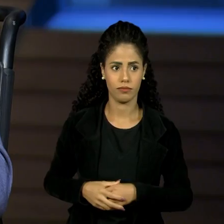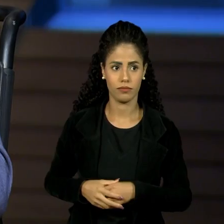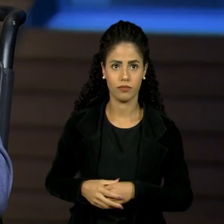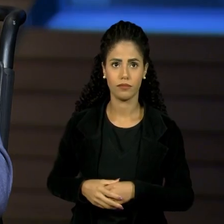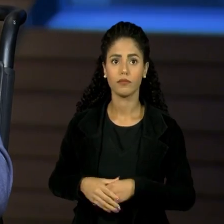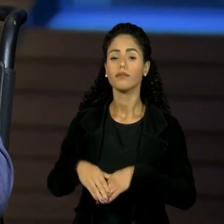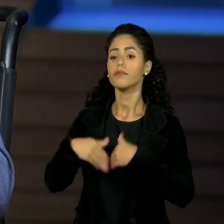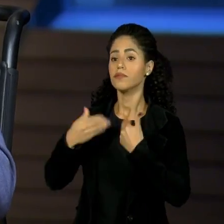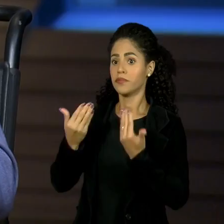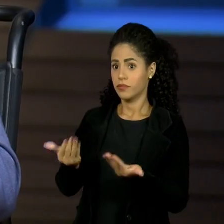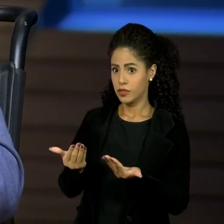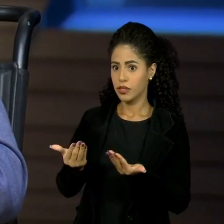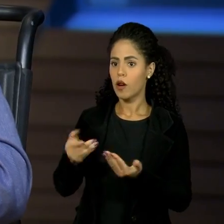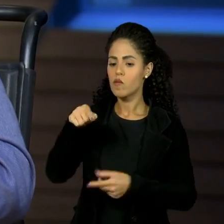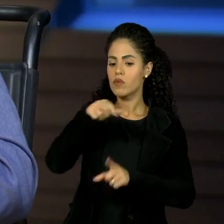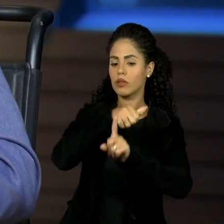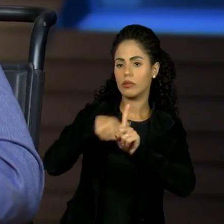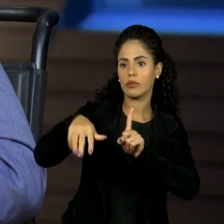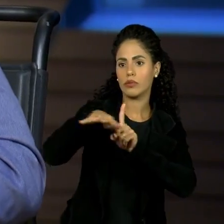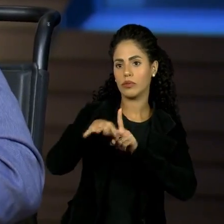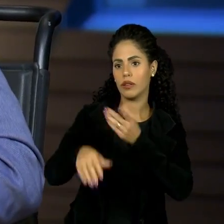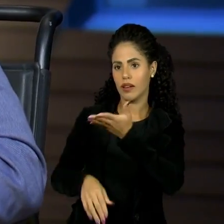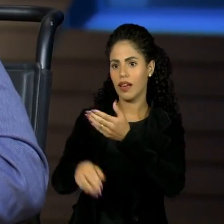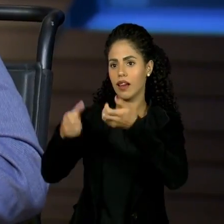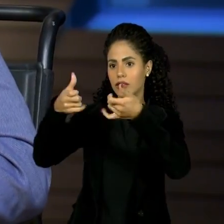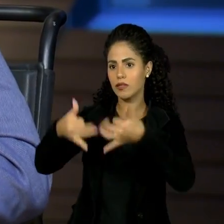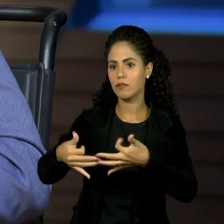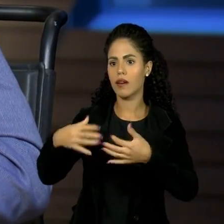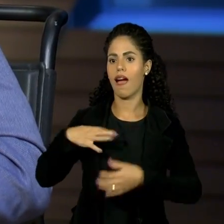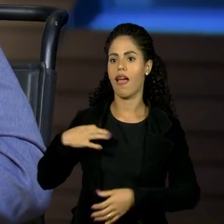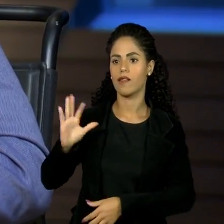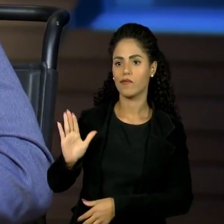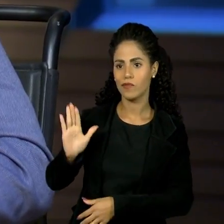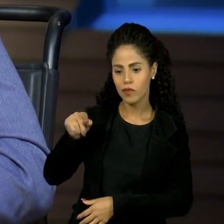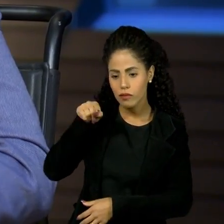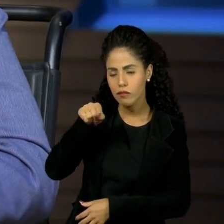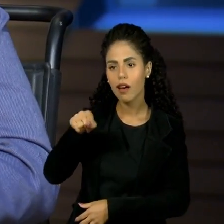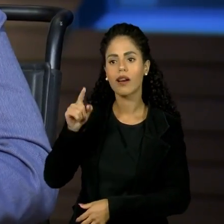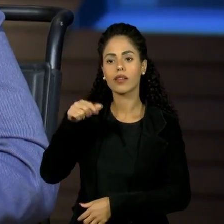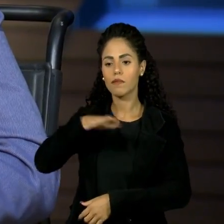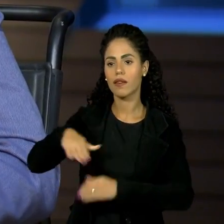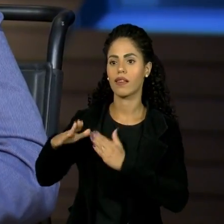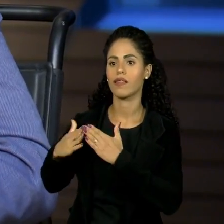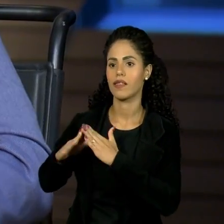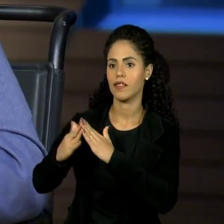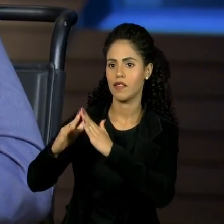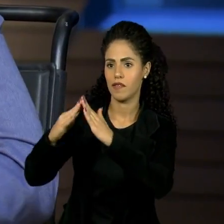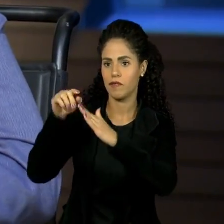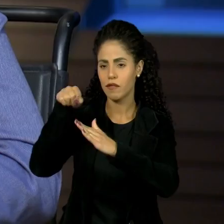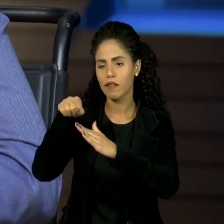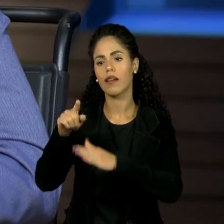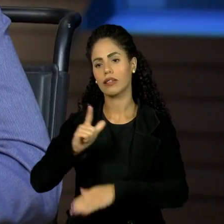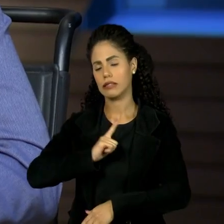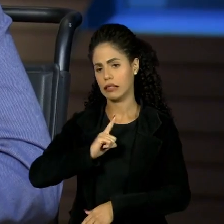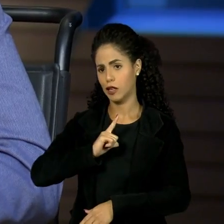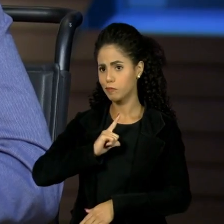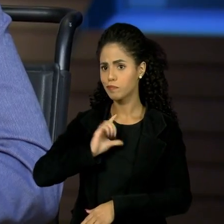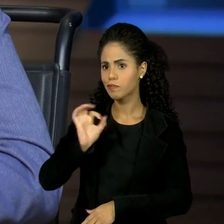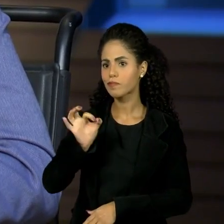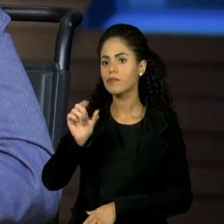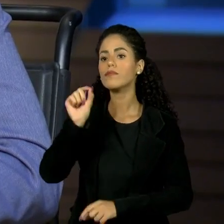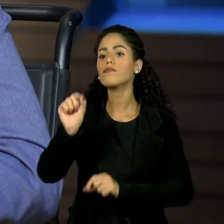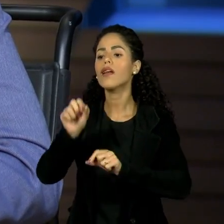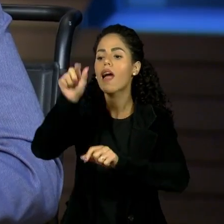verdade, o capital social que a Ana Lúcia traz, né, é uma voluntária da comunidade compassiva, da favela compassiva Rocinha Vidigal, são